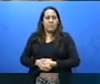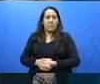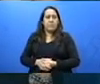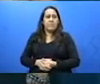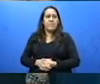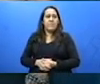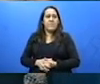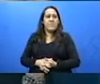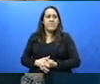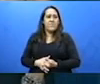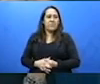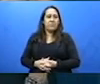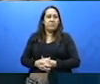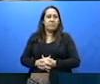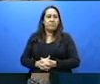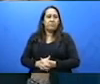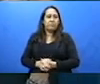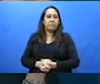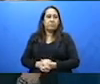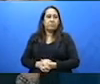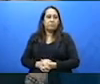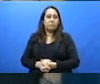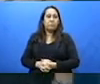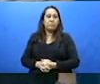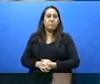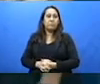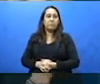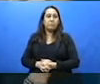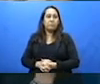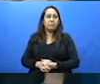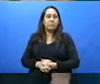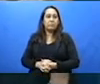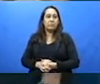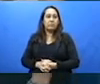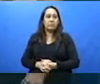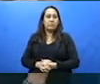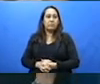permitido. Ó o R aqui.